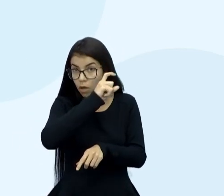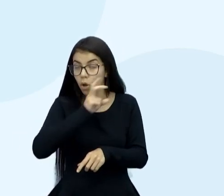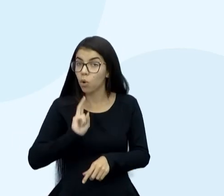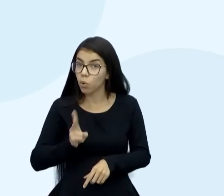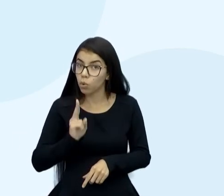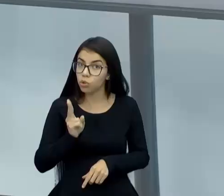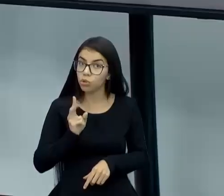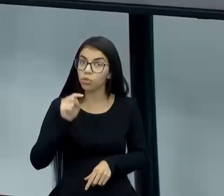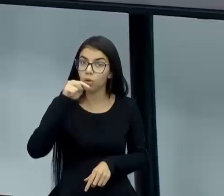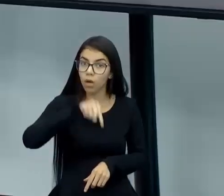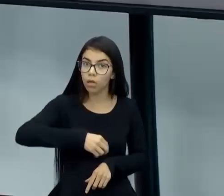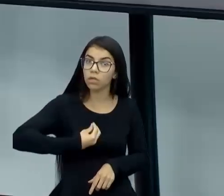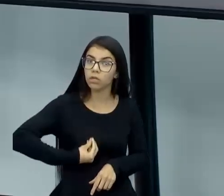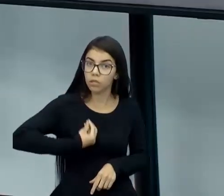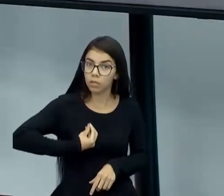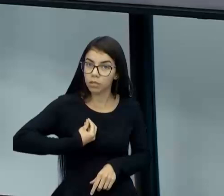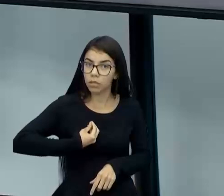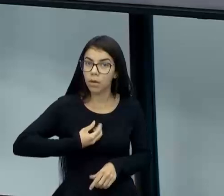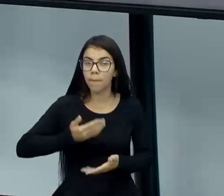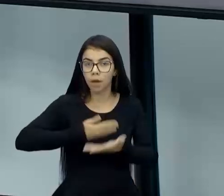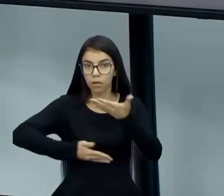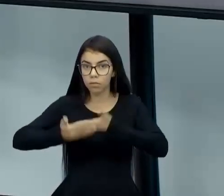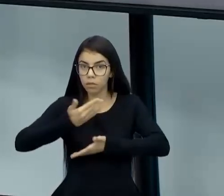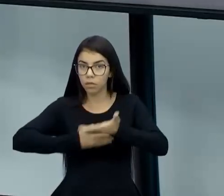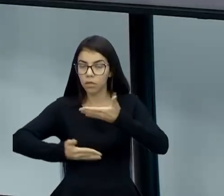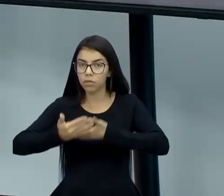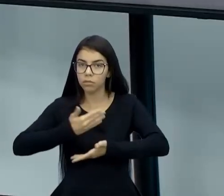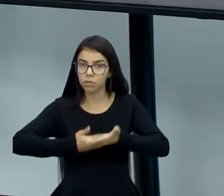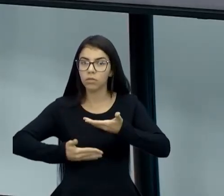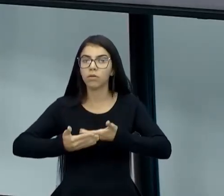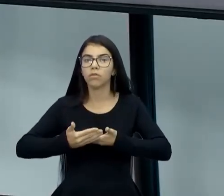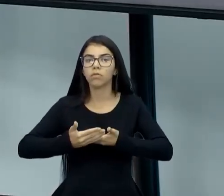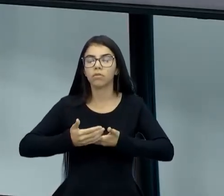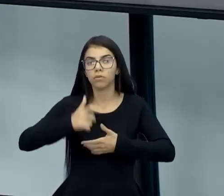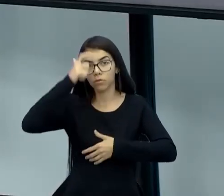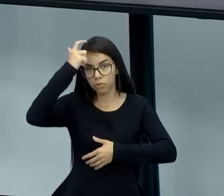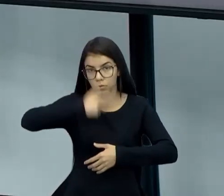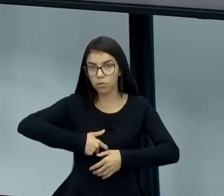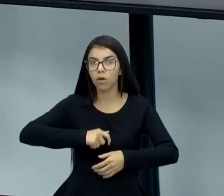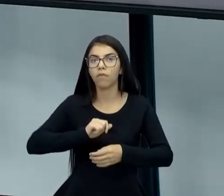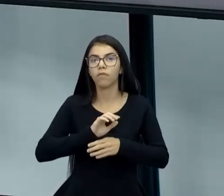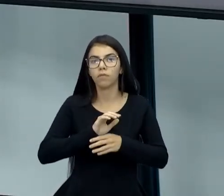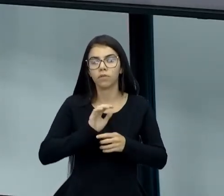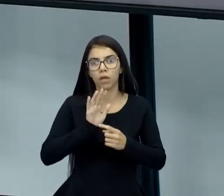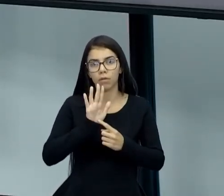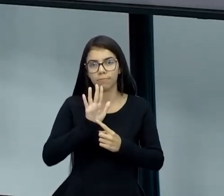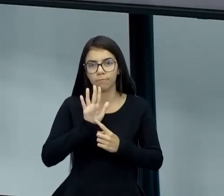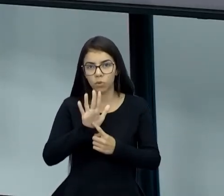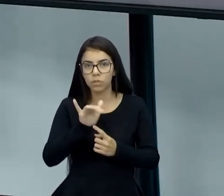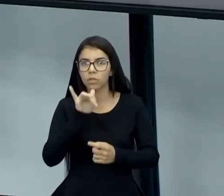nossos próximos 10 minutinhos aí para nossa interação, que eu vou estar passando exemplos mais